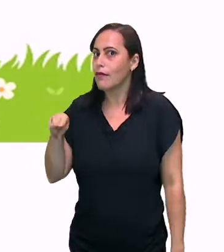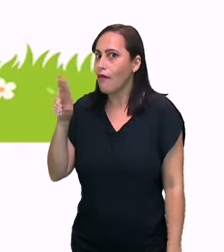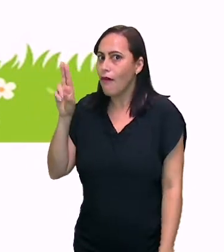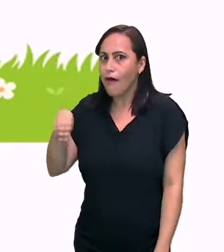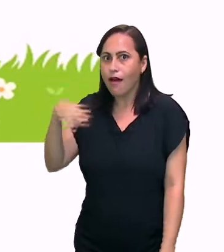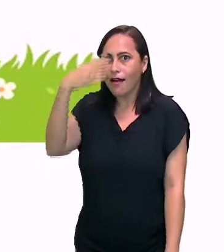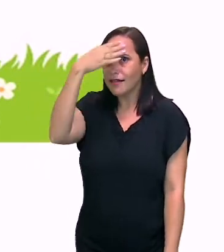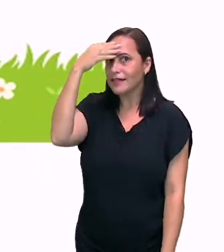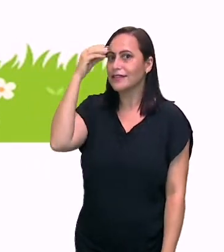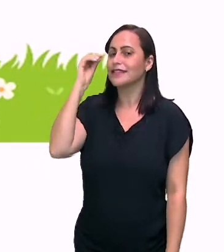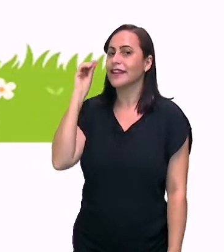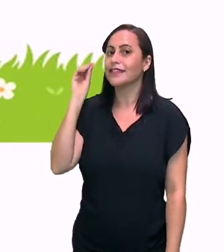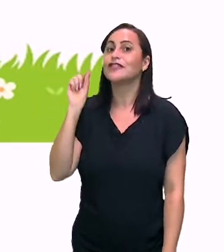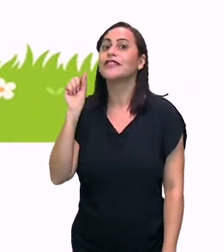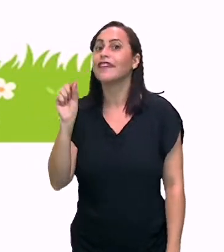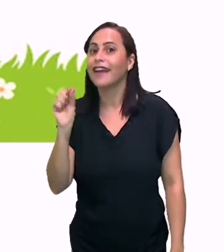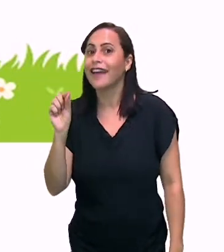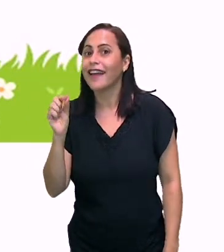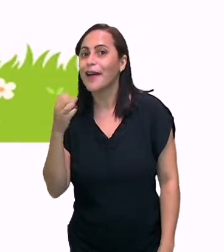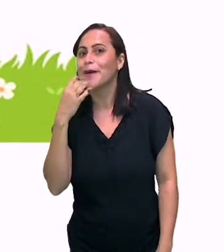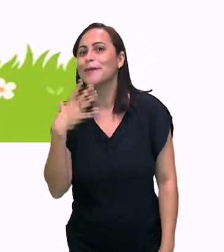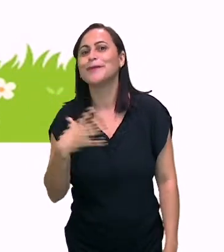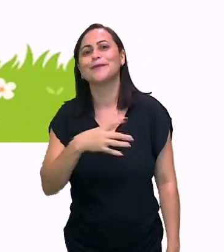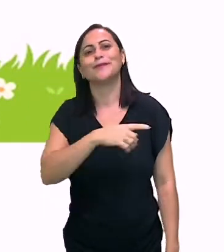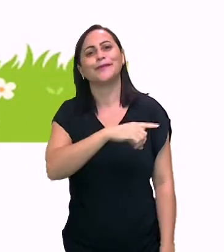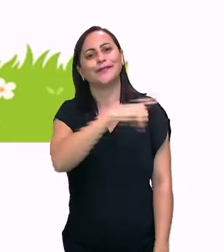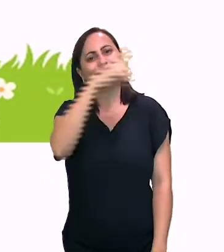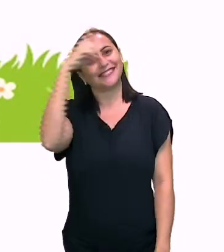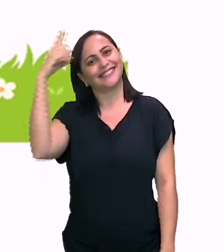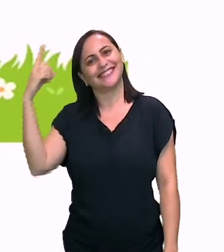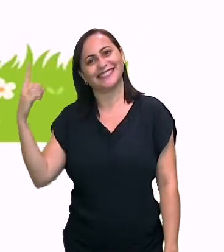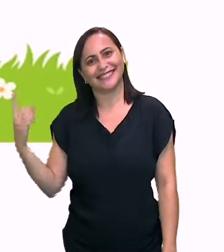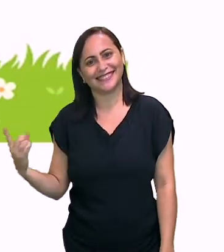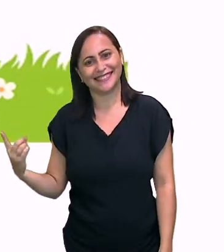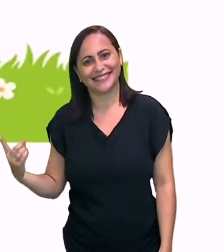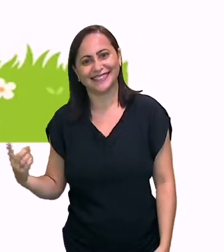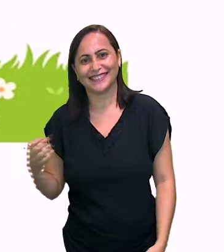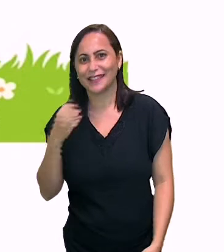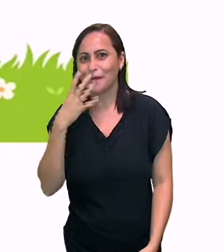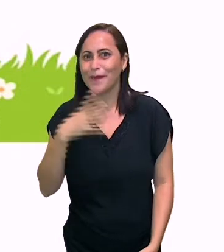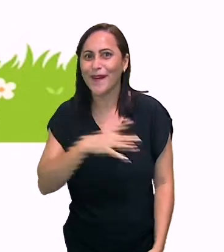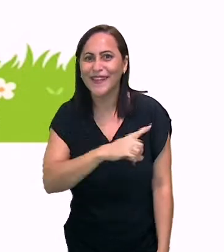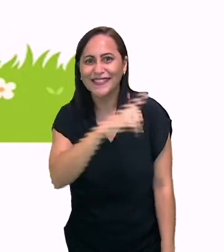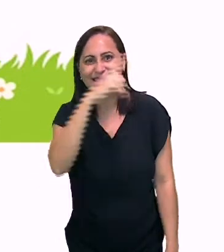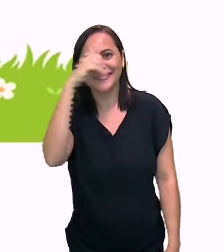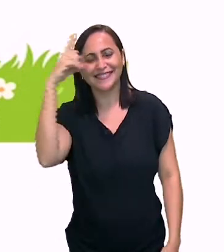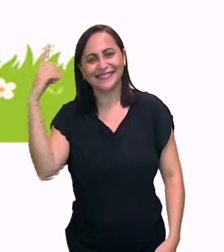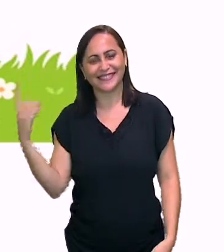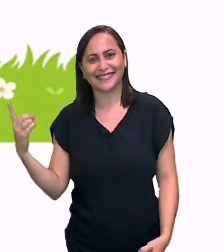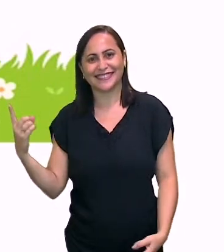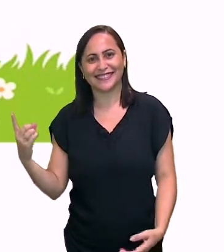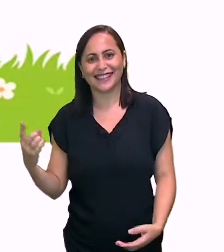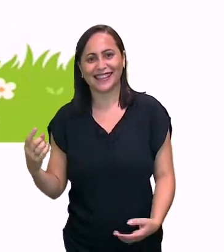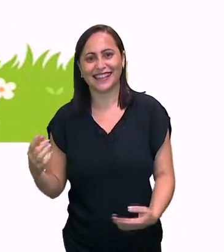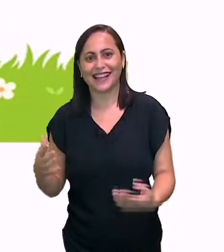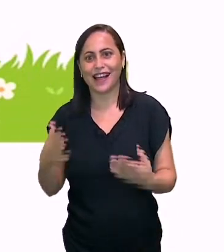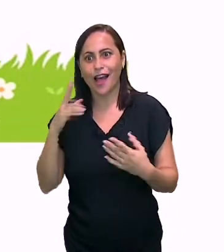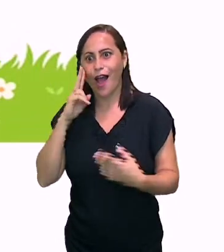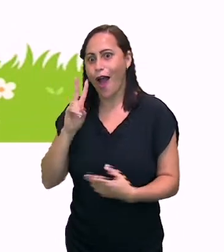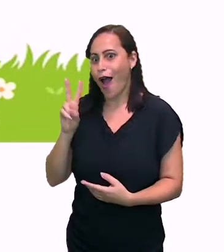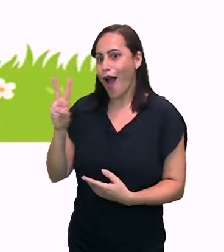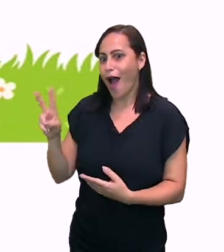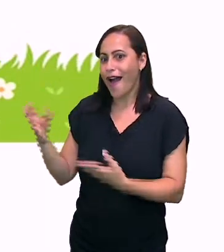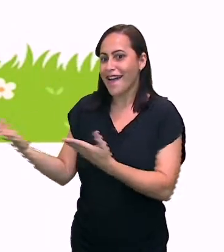nunca se esqueça de dizer bom dia. Bom dia! Olha quem